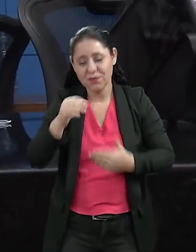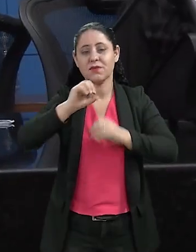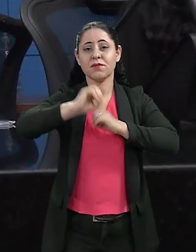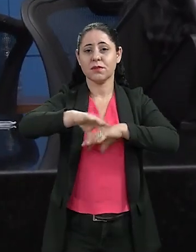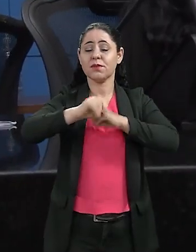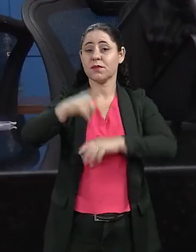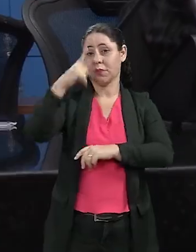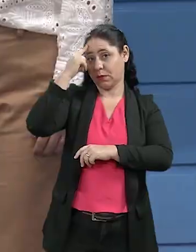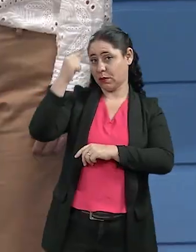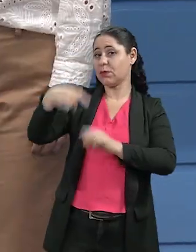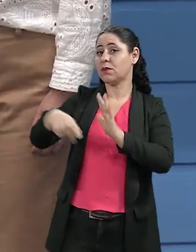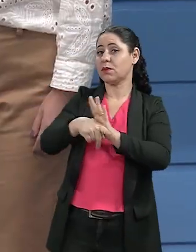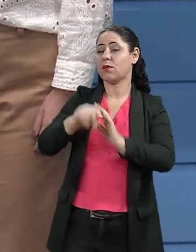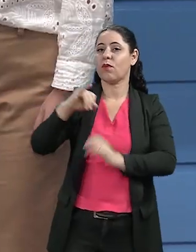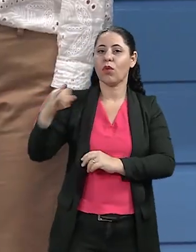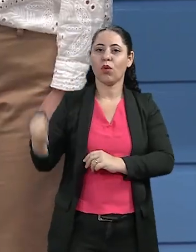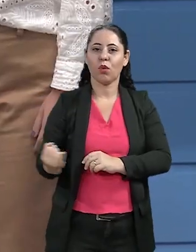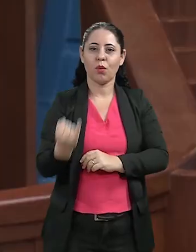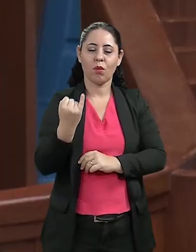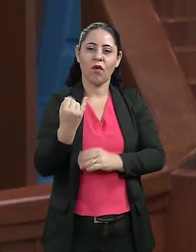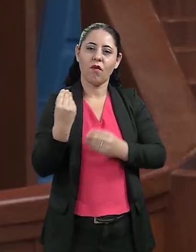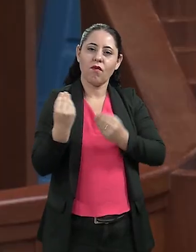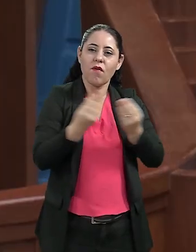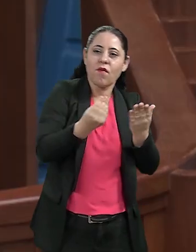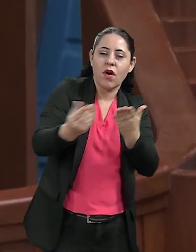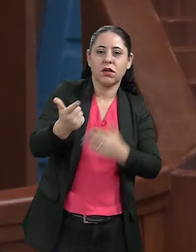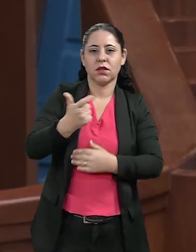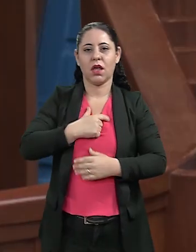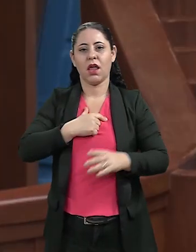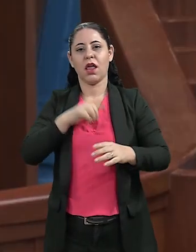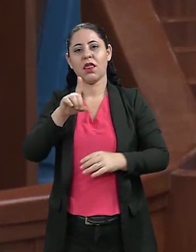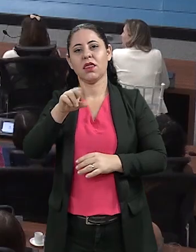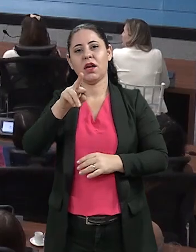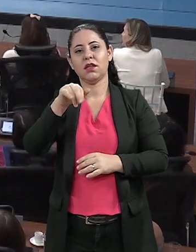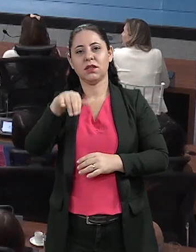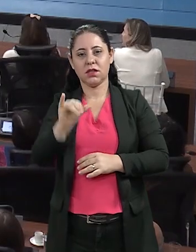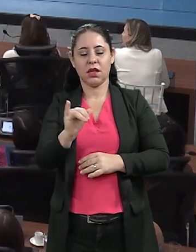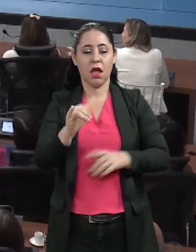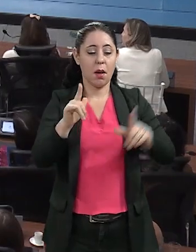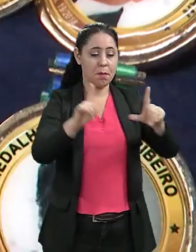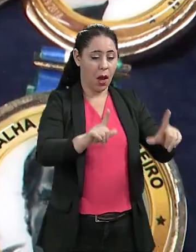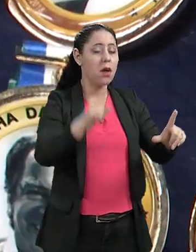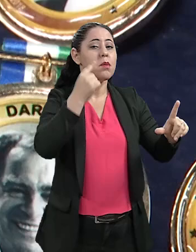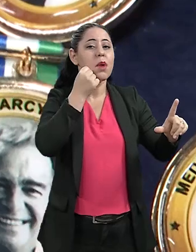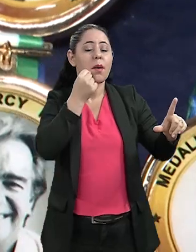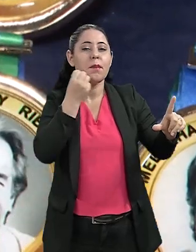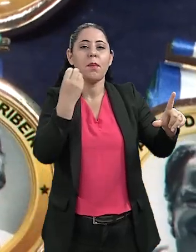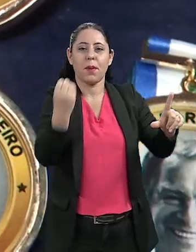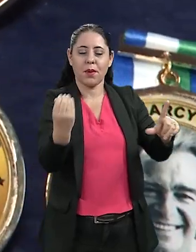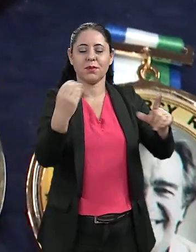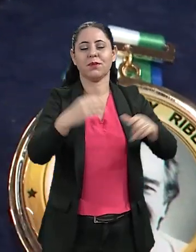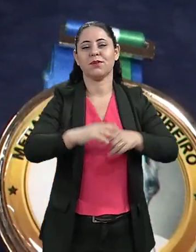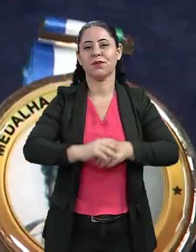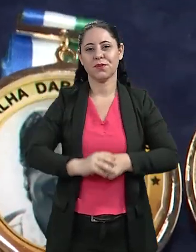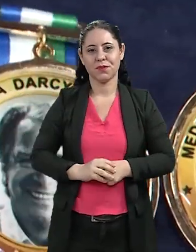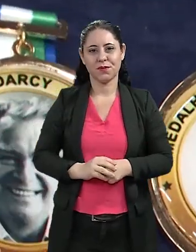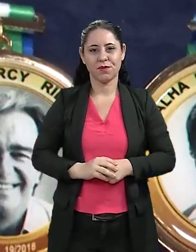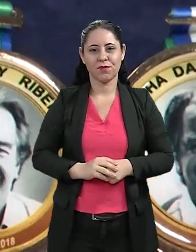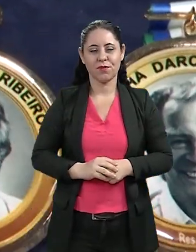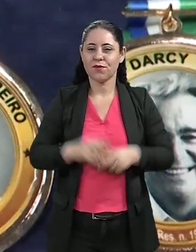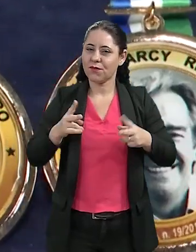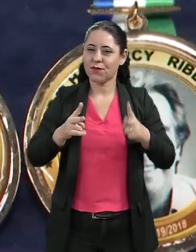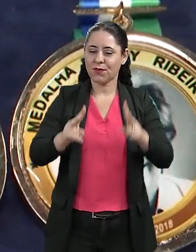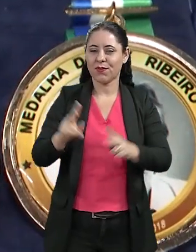solenidade que enalteceu a educação superior. Na oportunidade foram entregues a medalha Darcy Ribeiro e a comenda Pedro